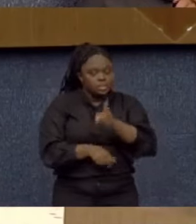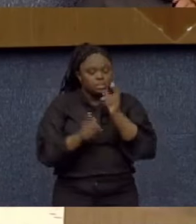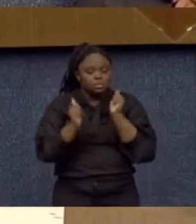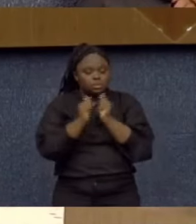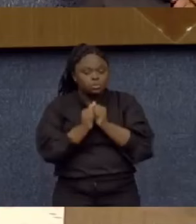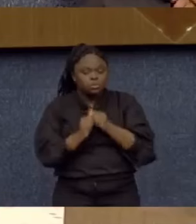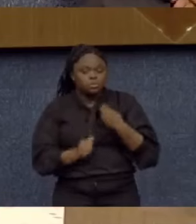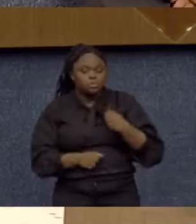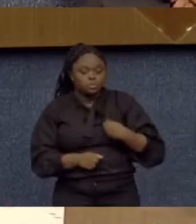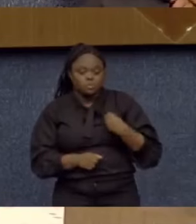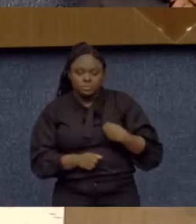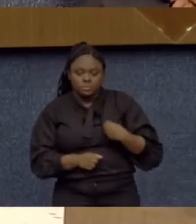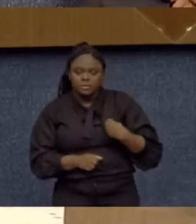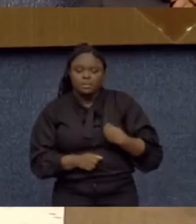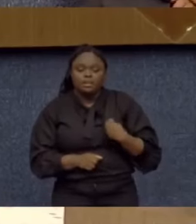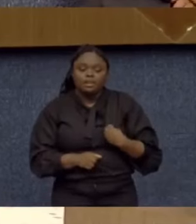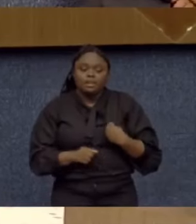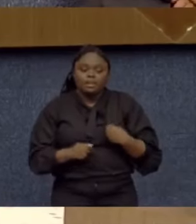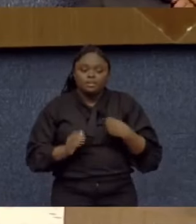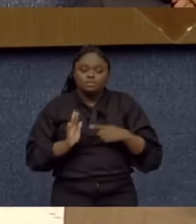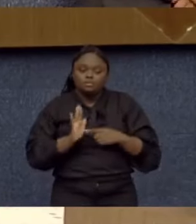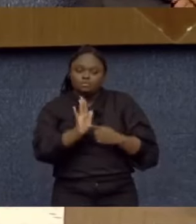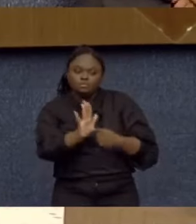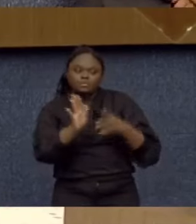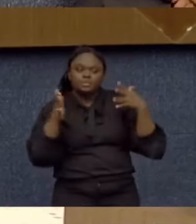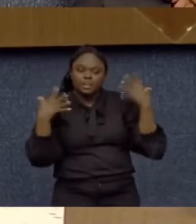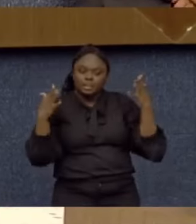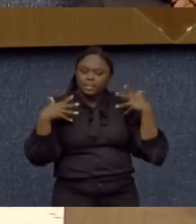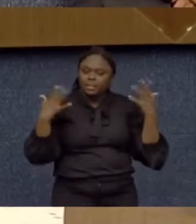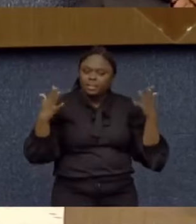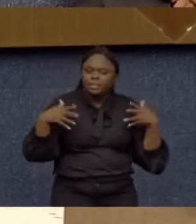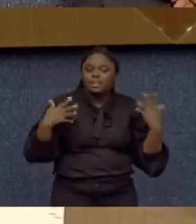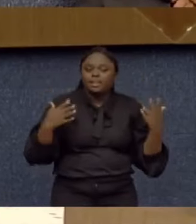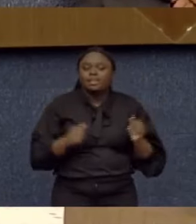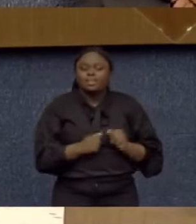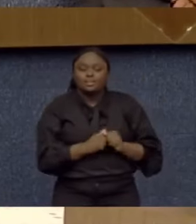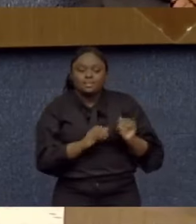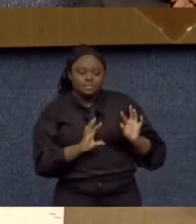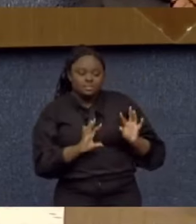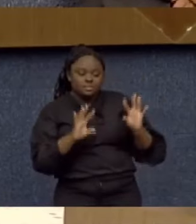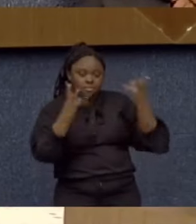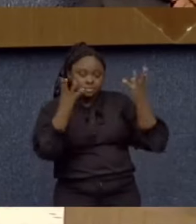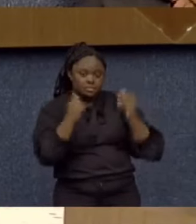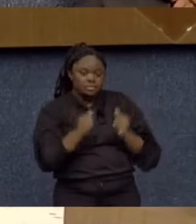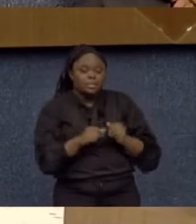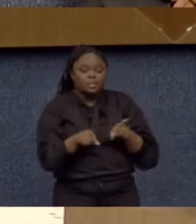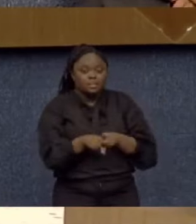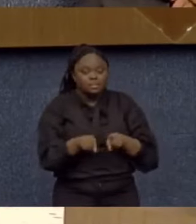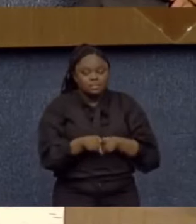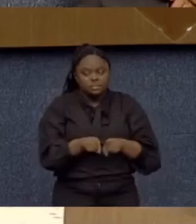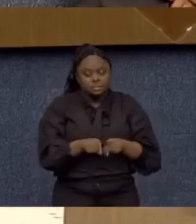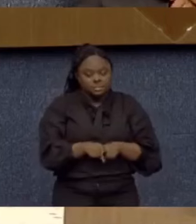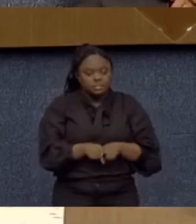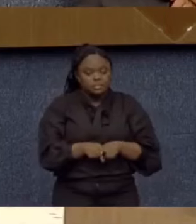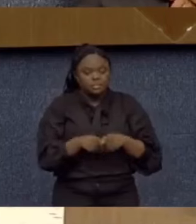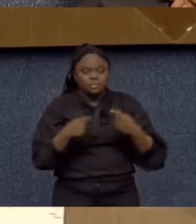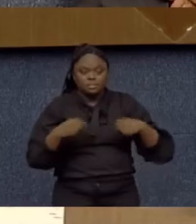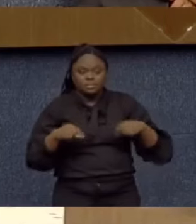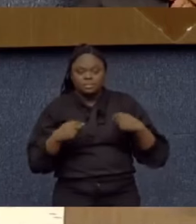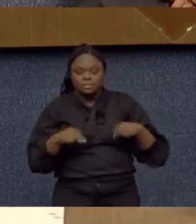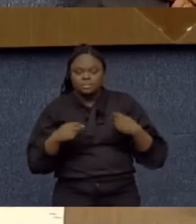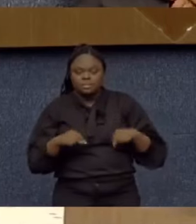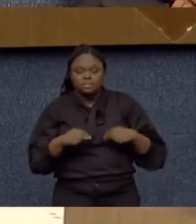juntos, presentes, levando alegria, né, para os nossos bailes, para os nossos eventos, e não podendo deixar